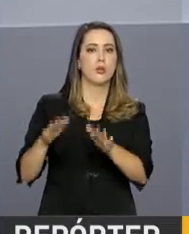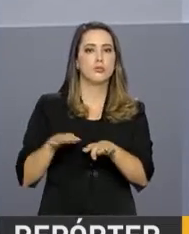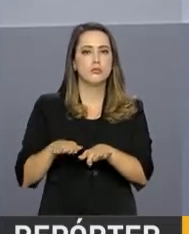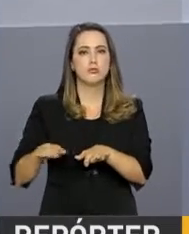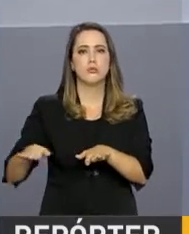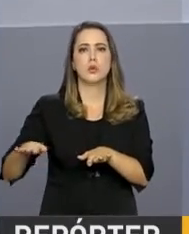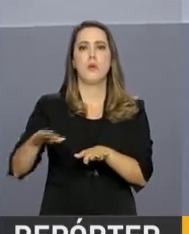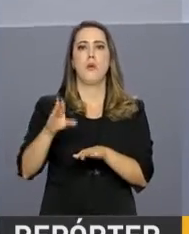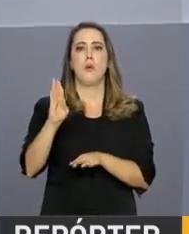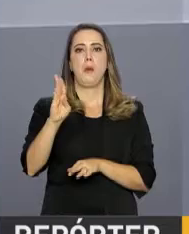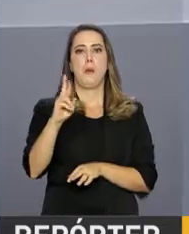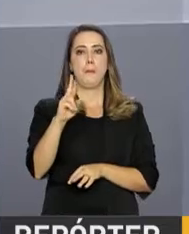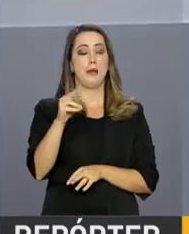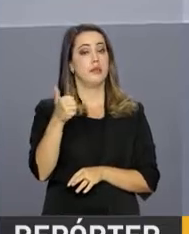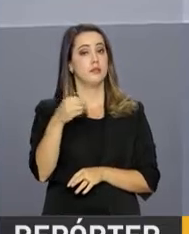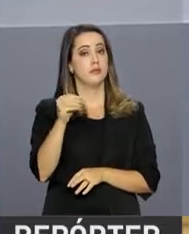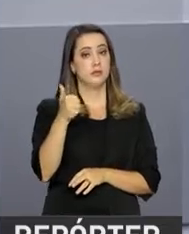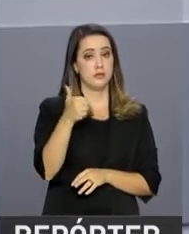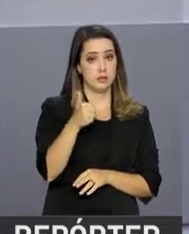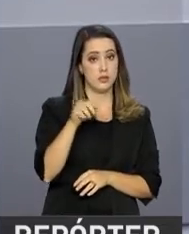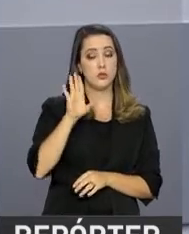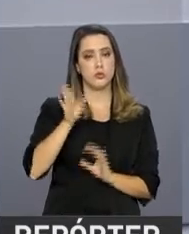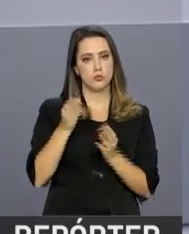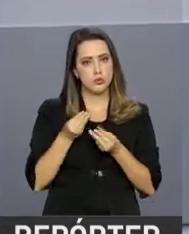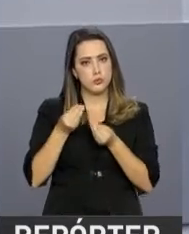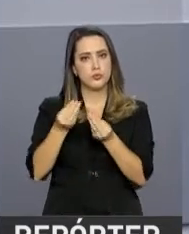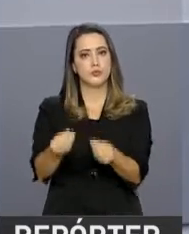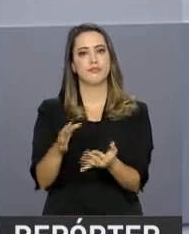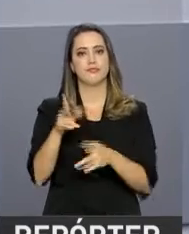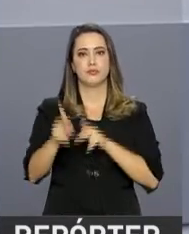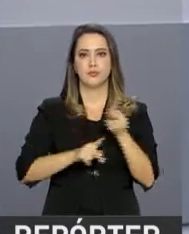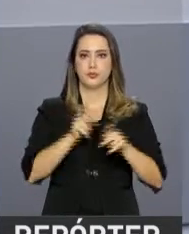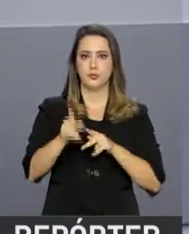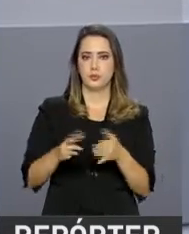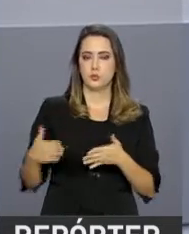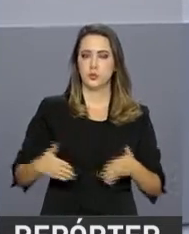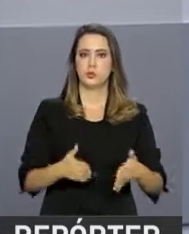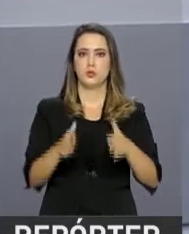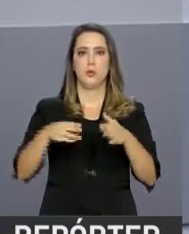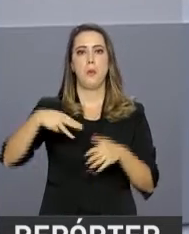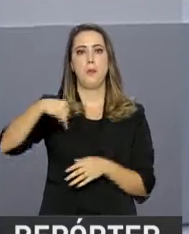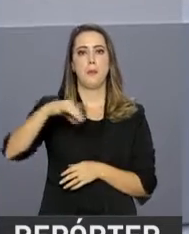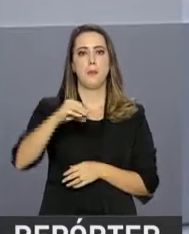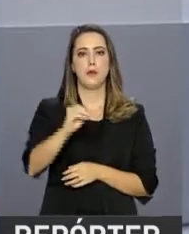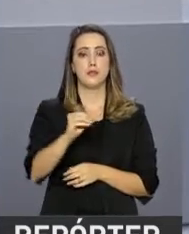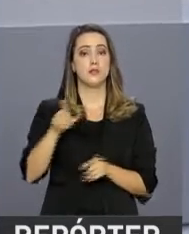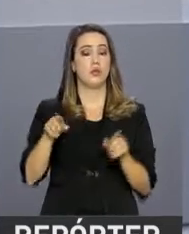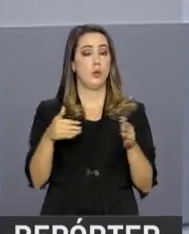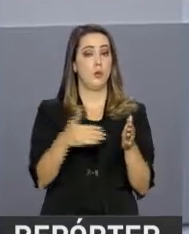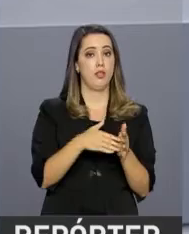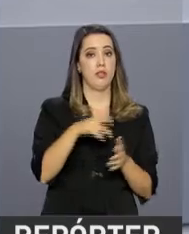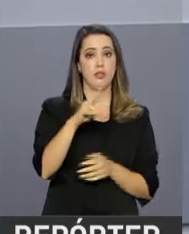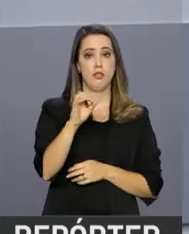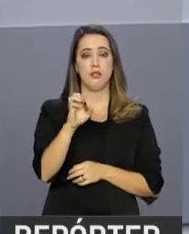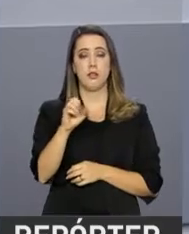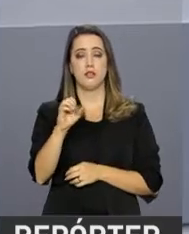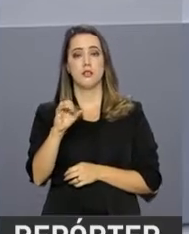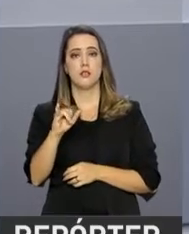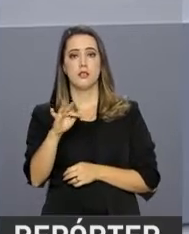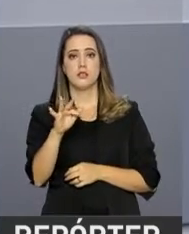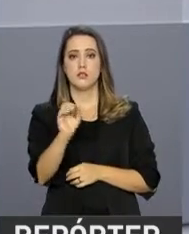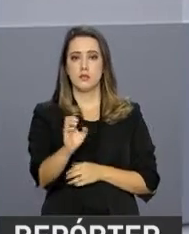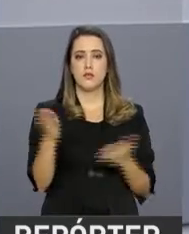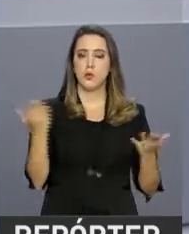da rodovia br-101 foi entregue para a população a estrada liga maceió à recife agora já são